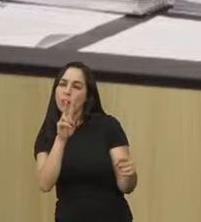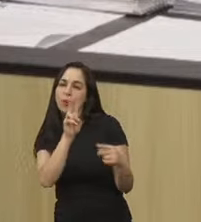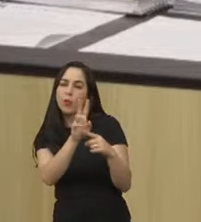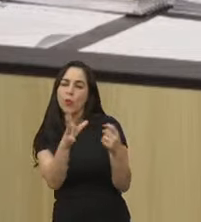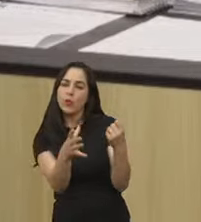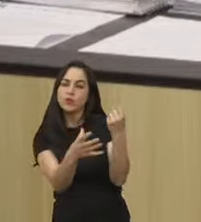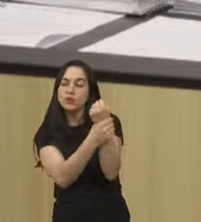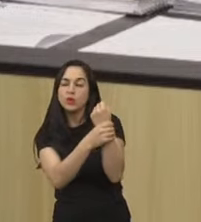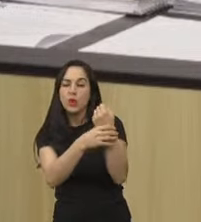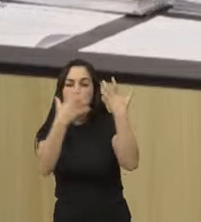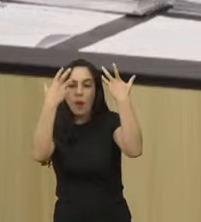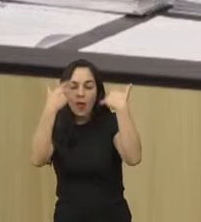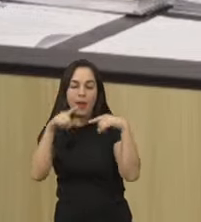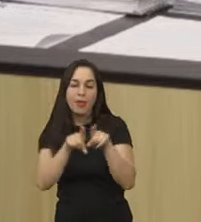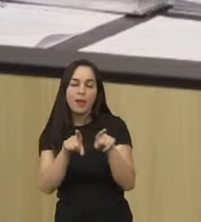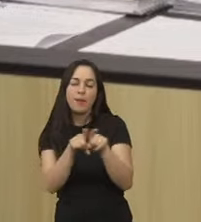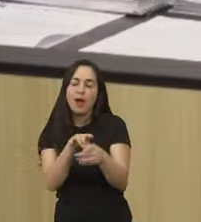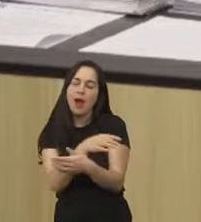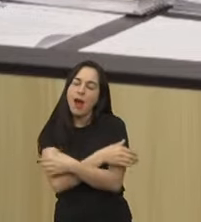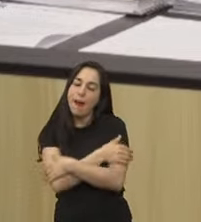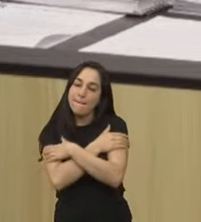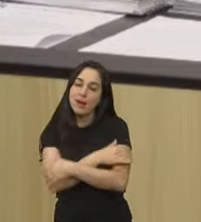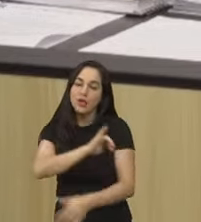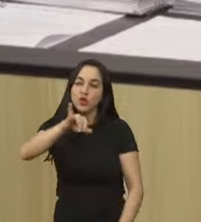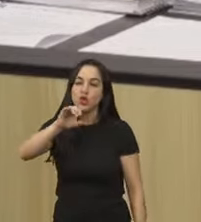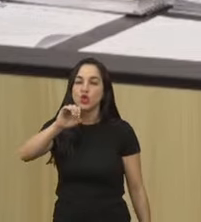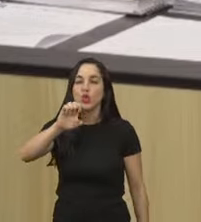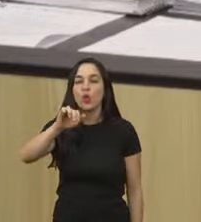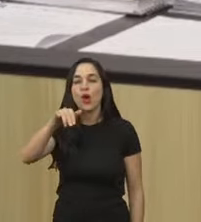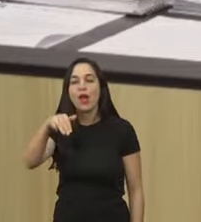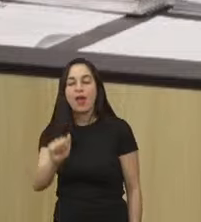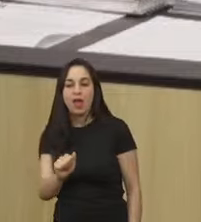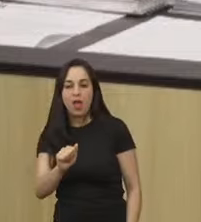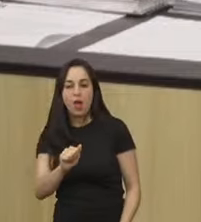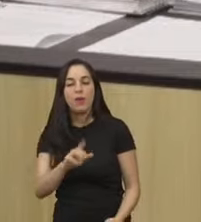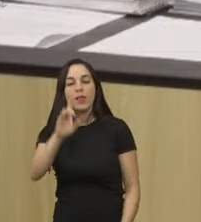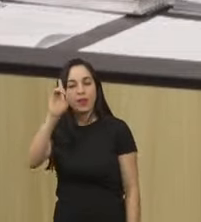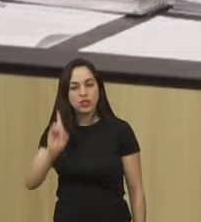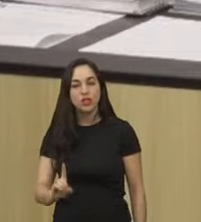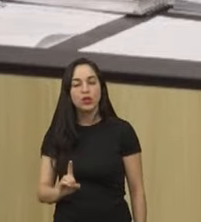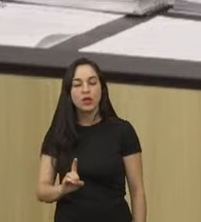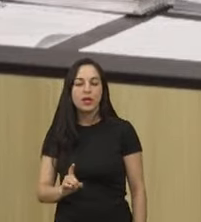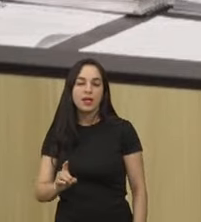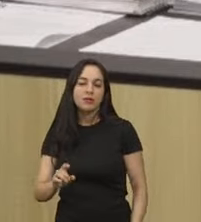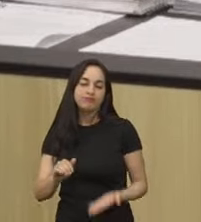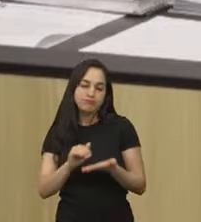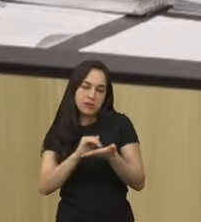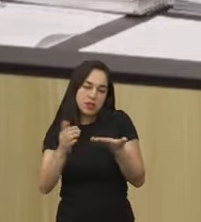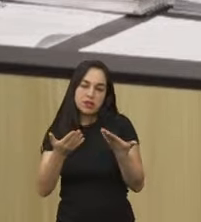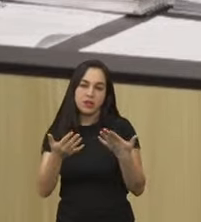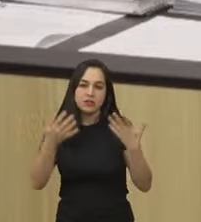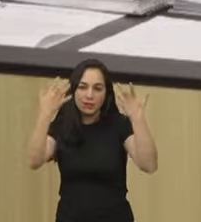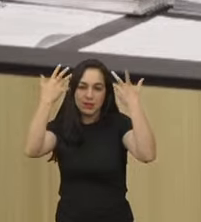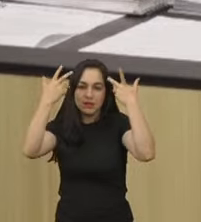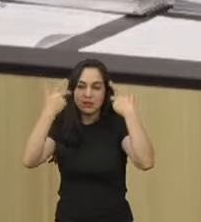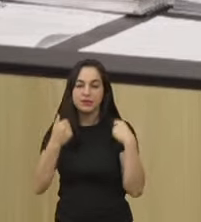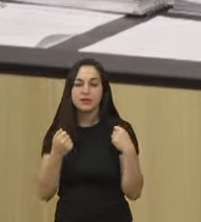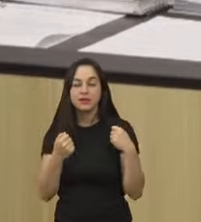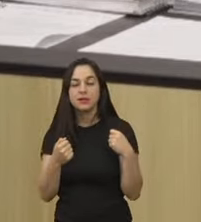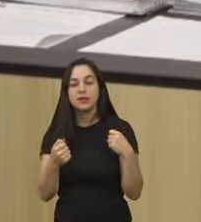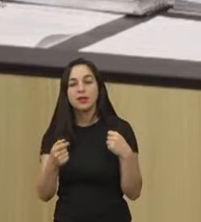nossa cidade. Também mandar o meu abraço à Joelma, que é da diretoria animal, que elaborou esse projeto e passou